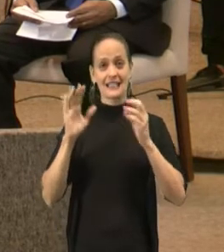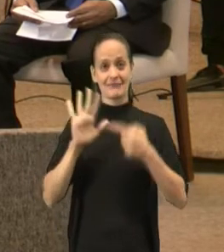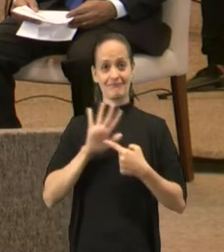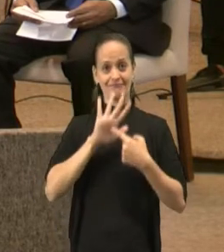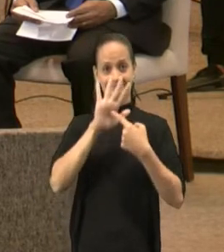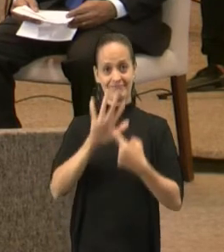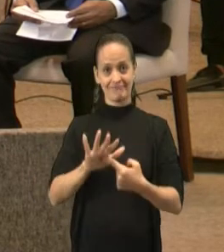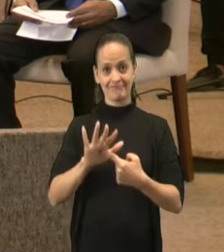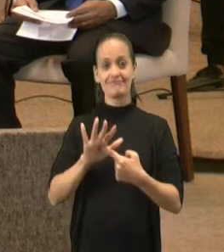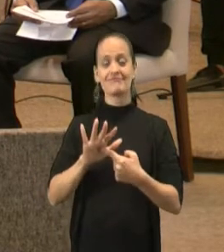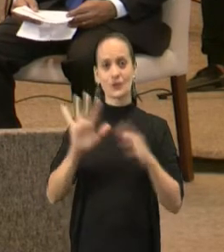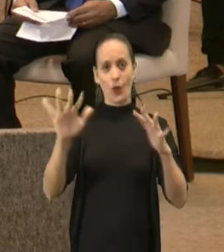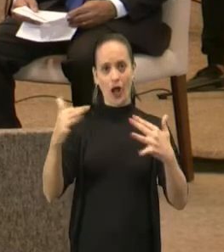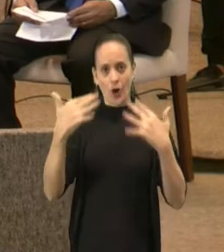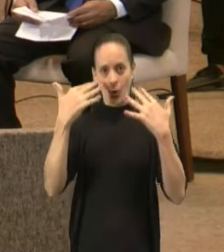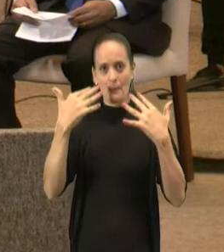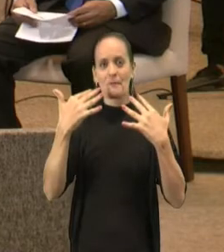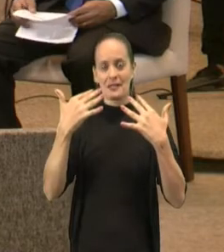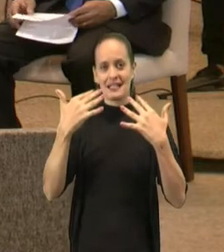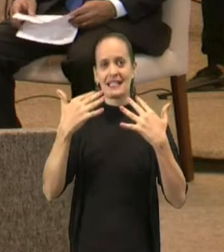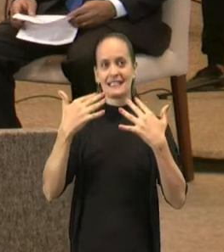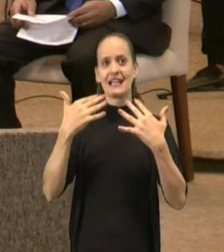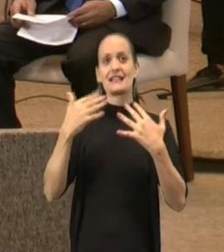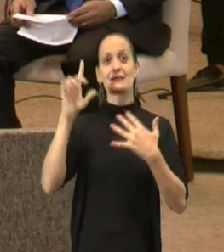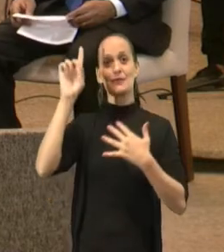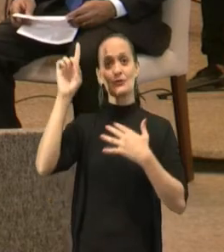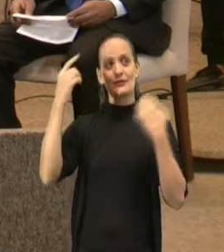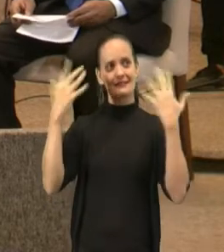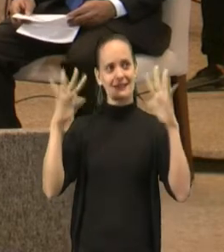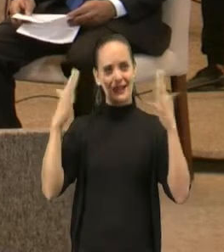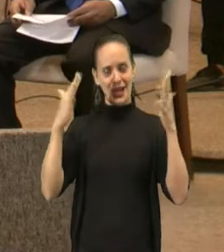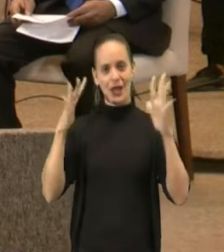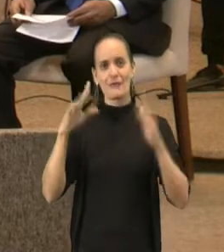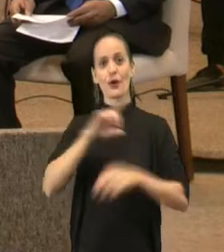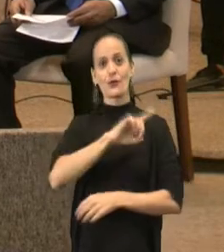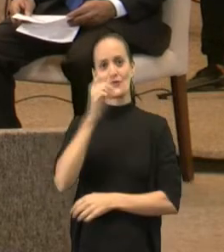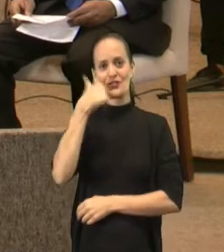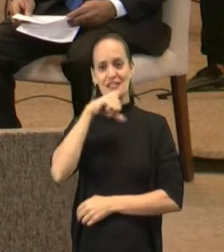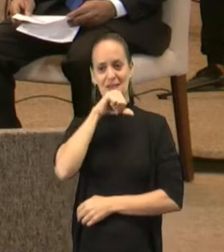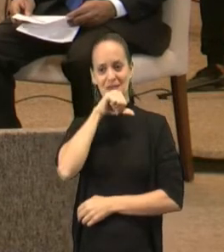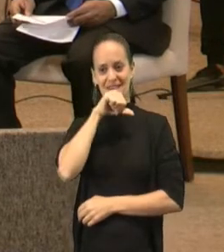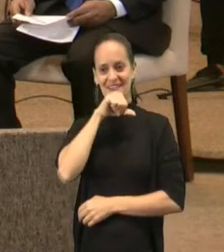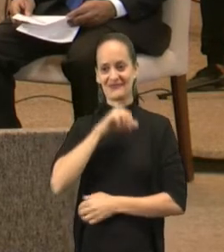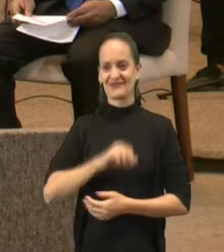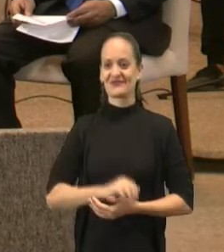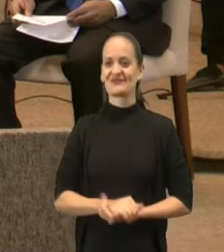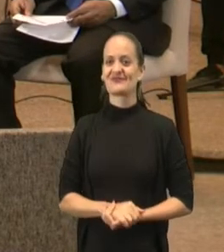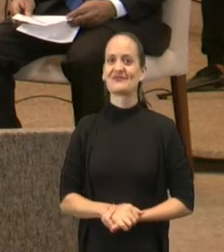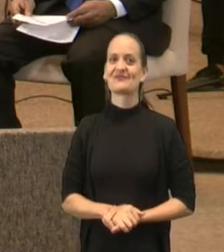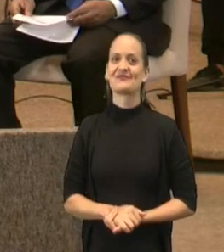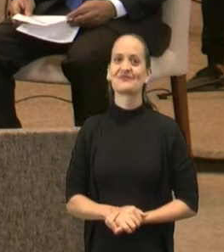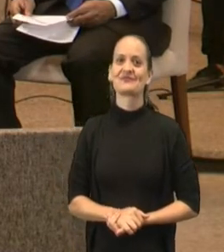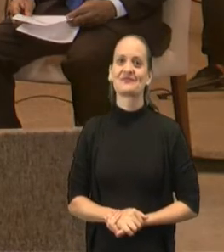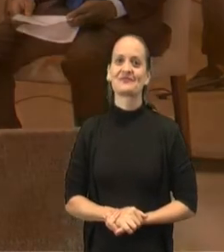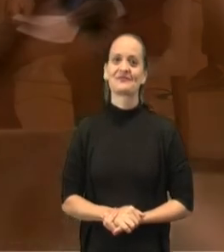e louvamos a Deus também por aqueles que homenageiam as nossas queridas mamães.